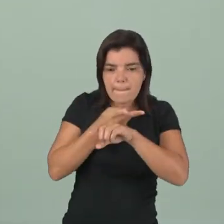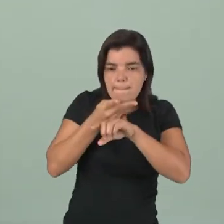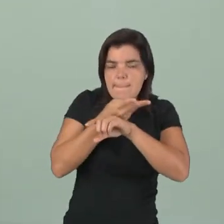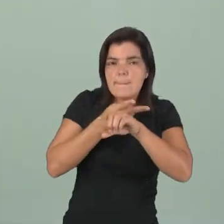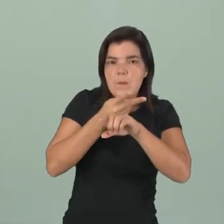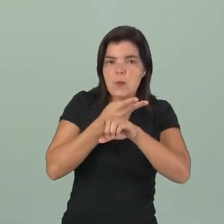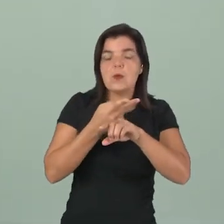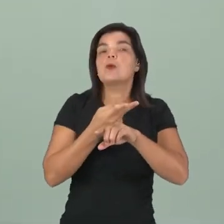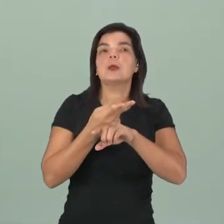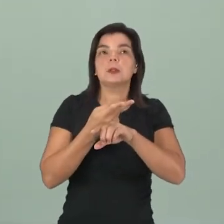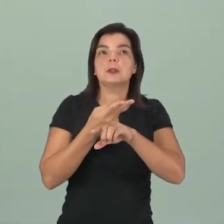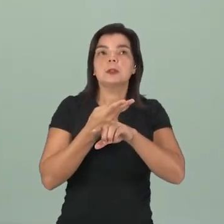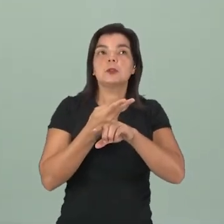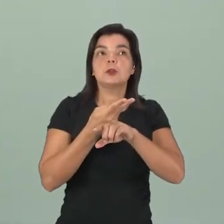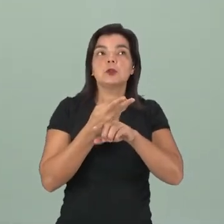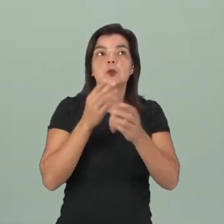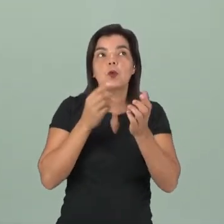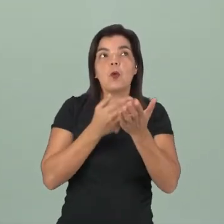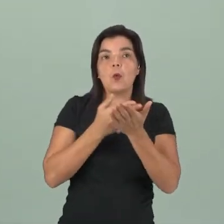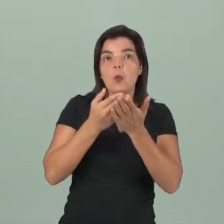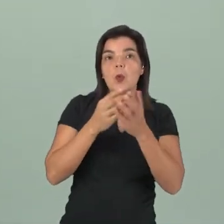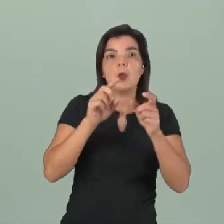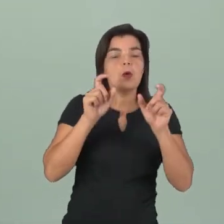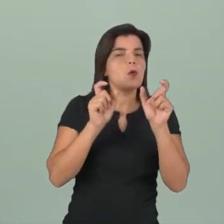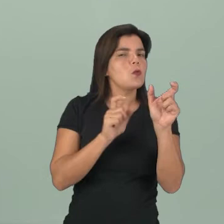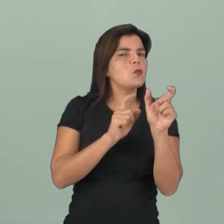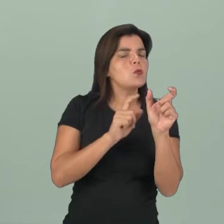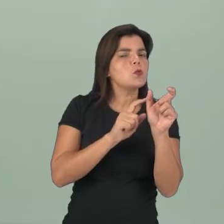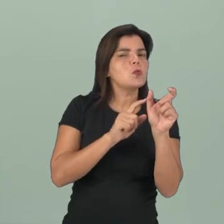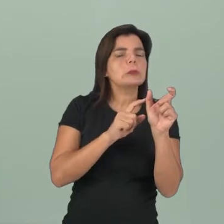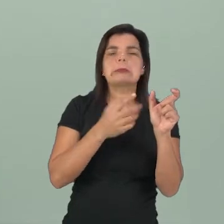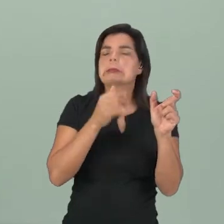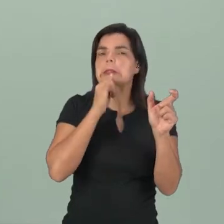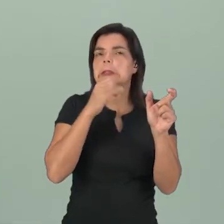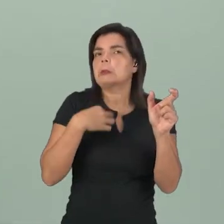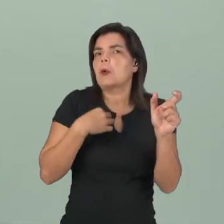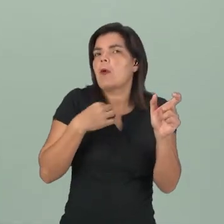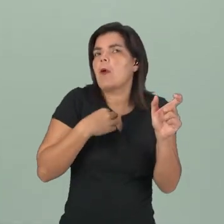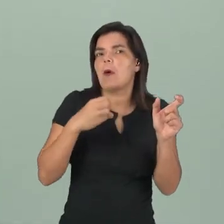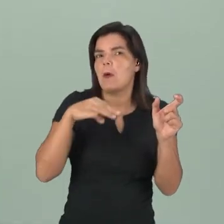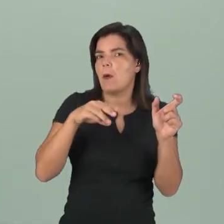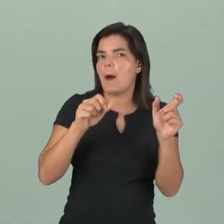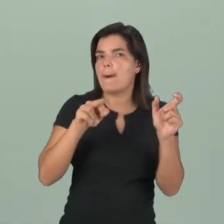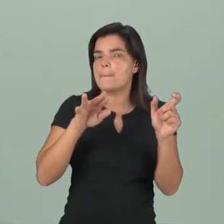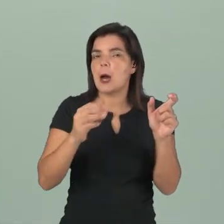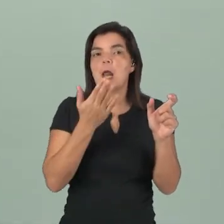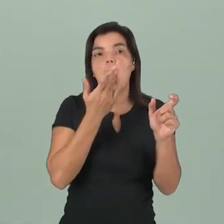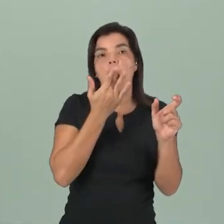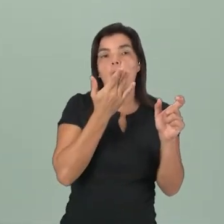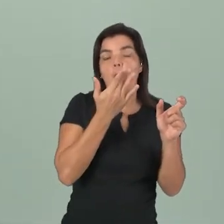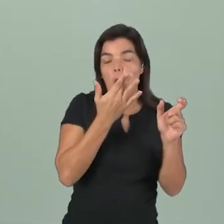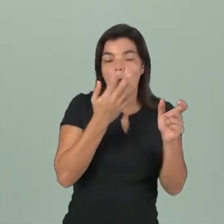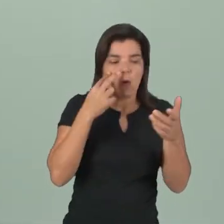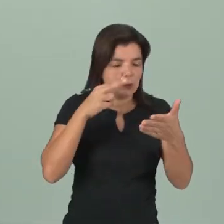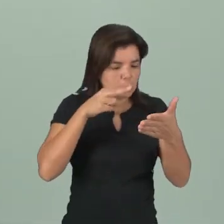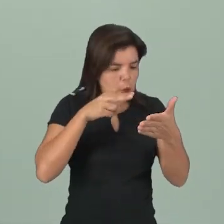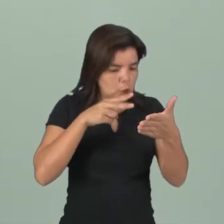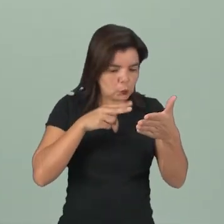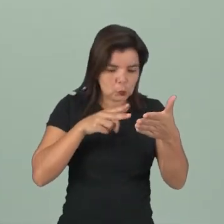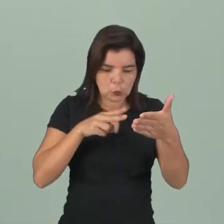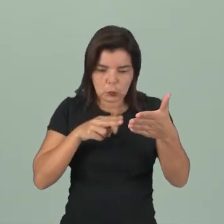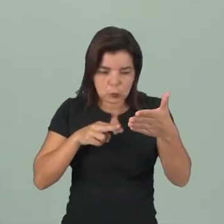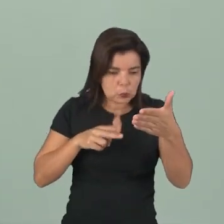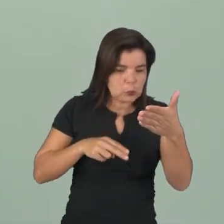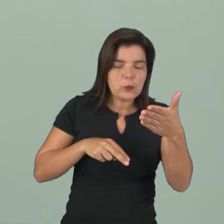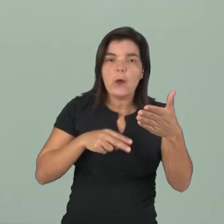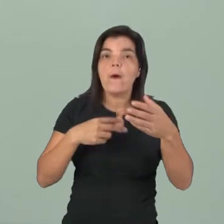cara crachá, né? O enunciado quer saber que roupa a Maria está usando, que cor é o vestido da Maria. Eu vou lá no texto, cadê vestido da